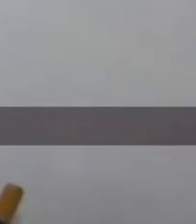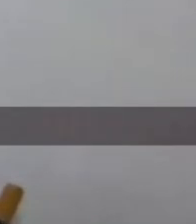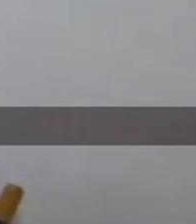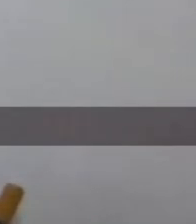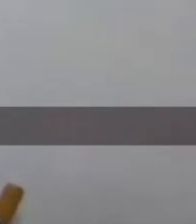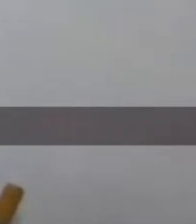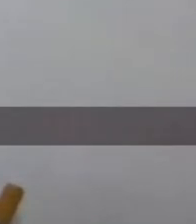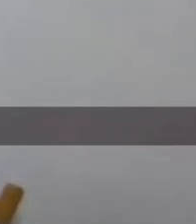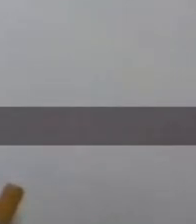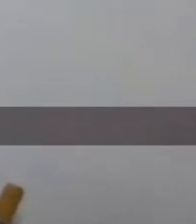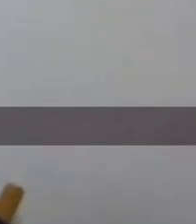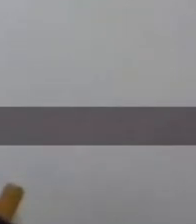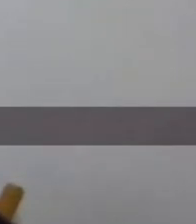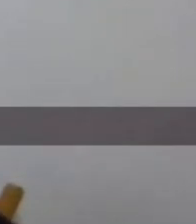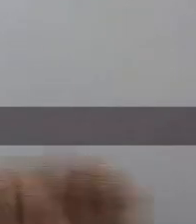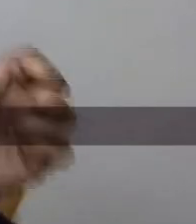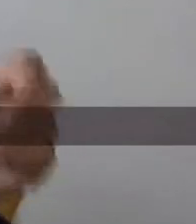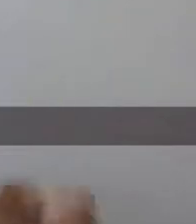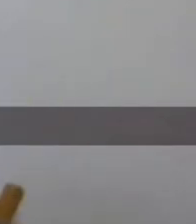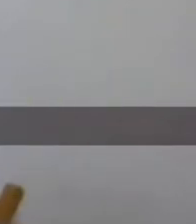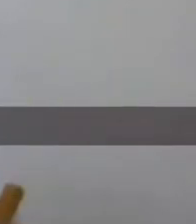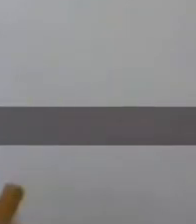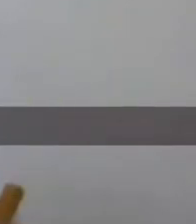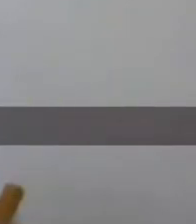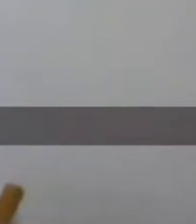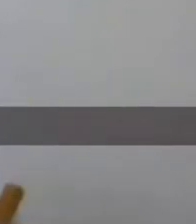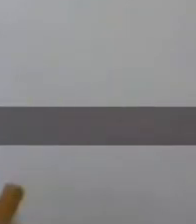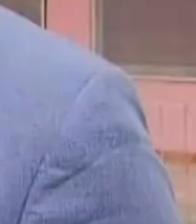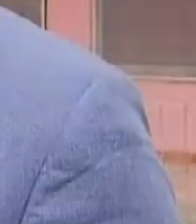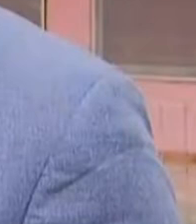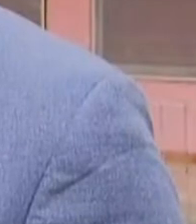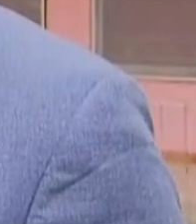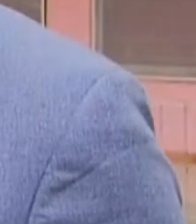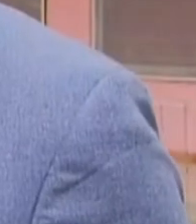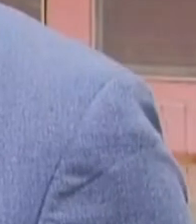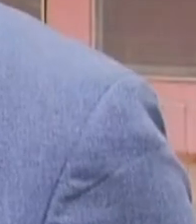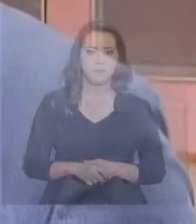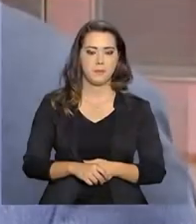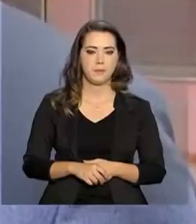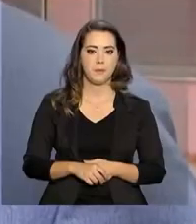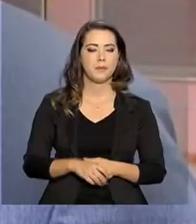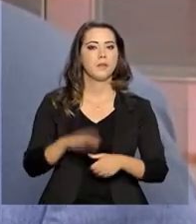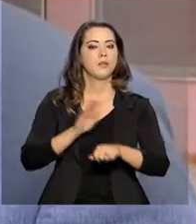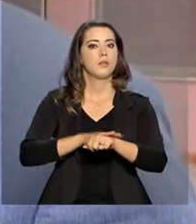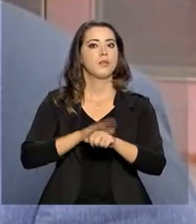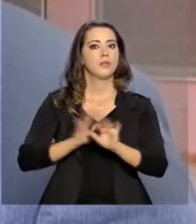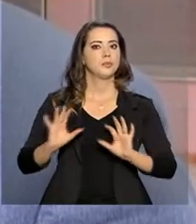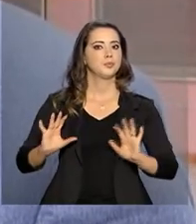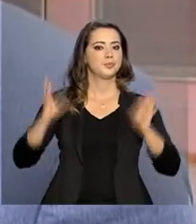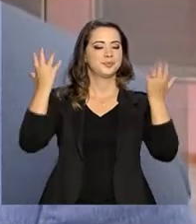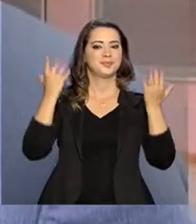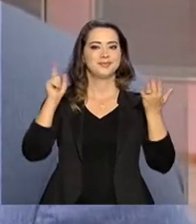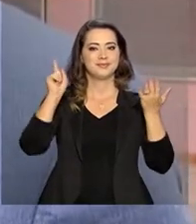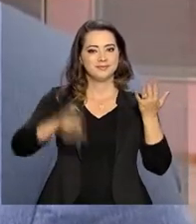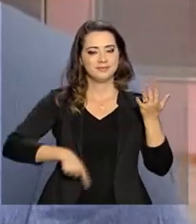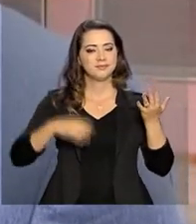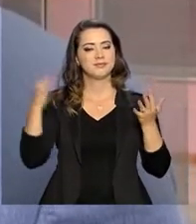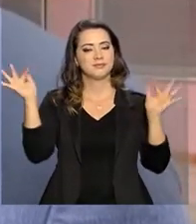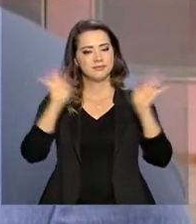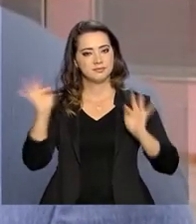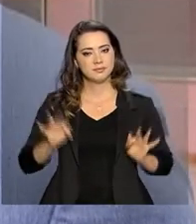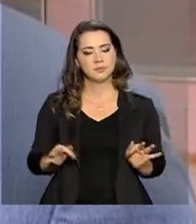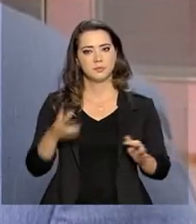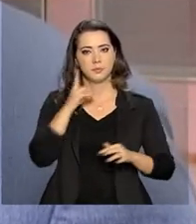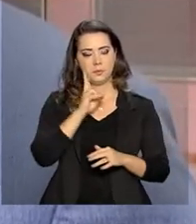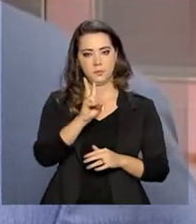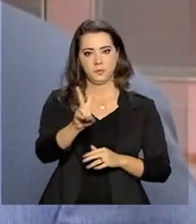manera portaron su grano de arena para que nosotros estuviéramos aquí. Es un momento de conmemoración y é muito gratificante